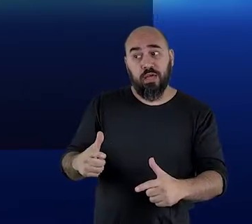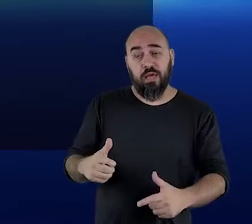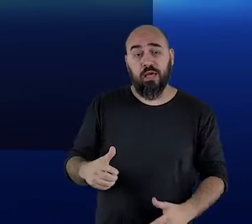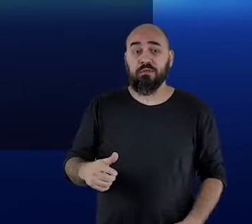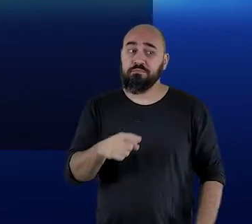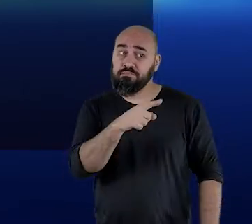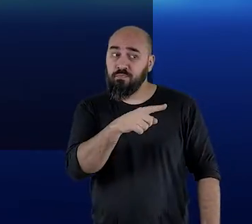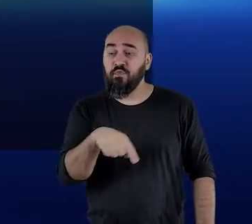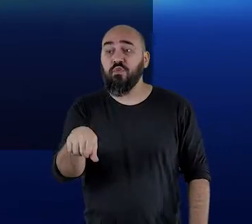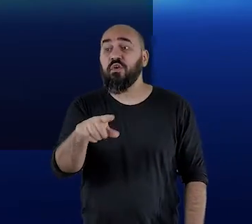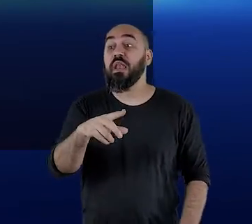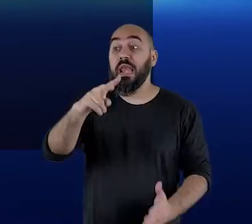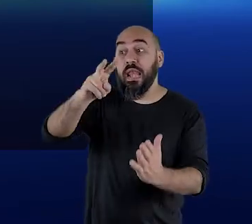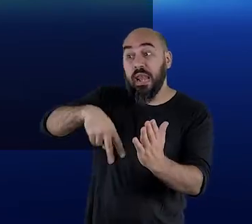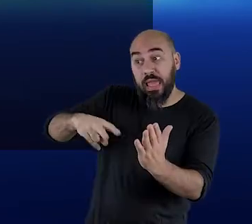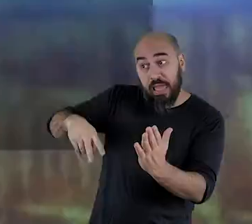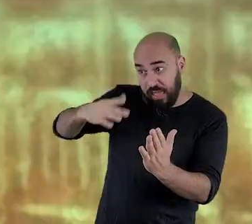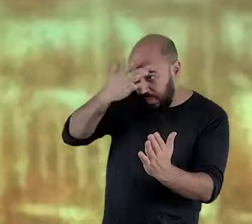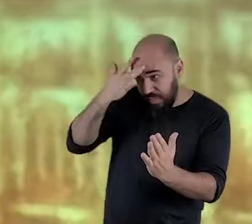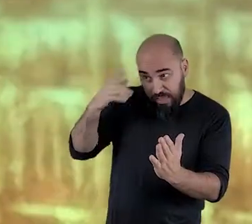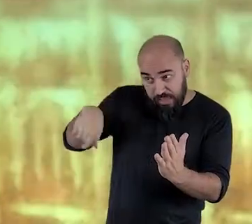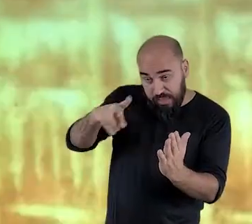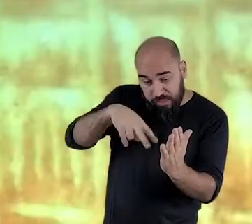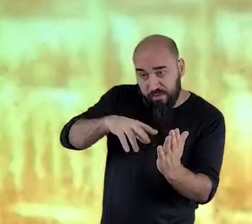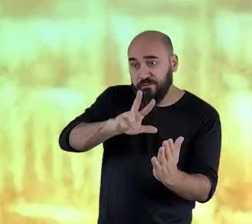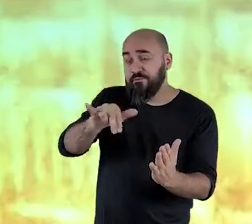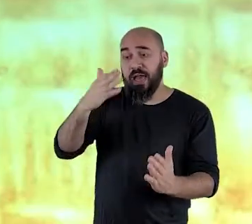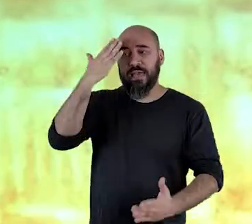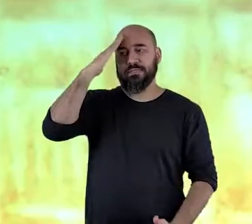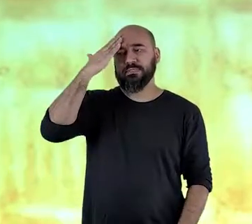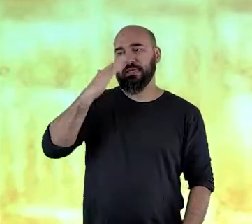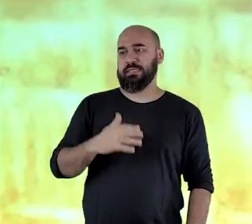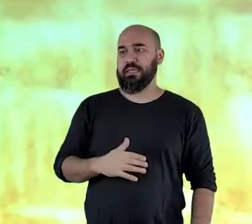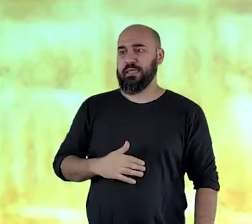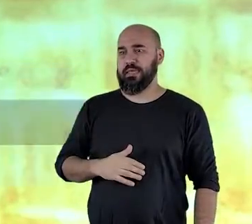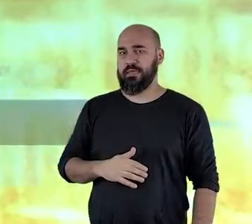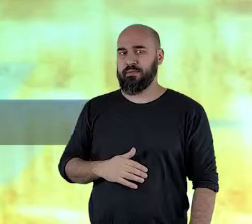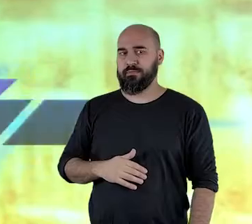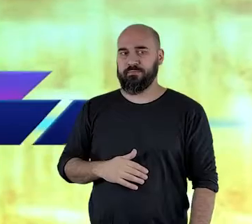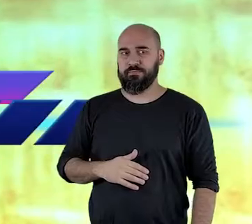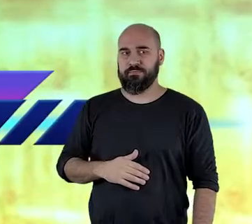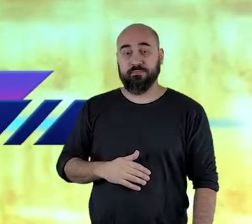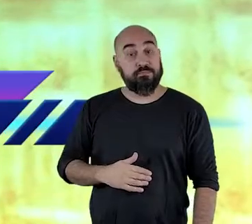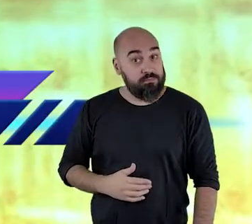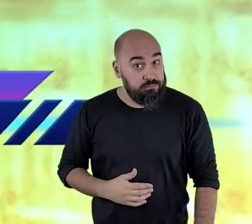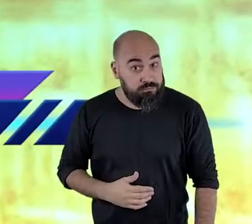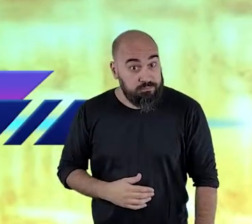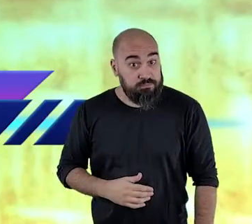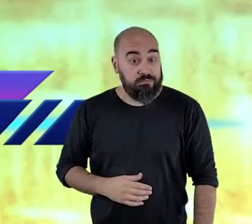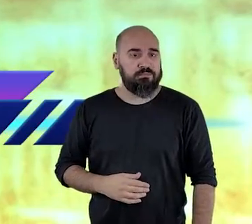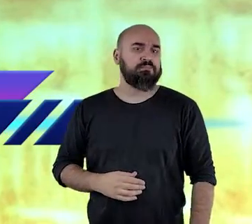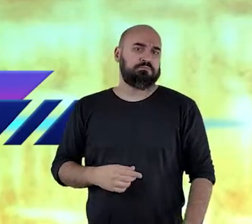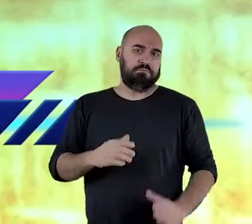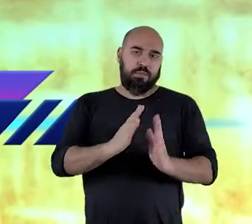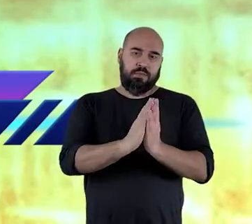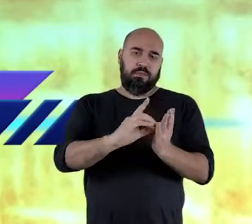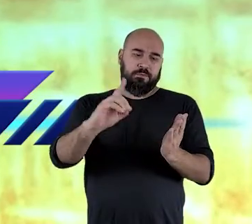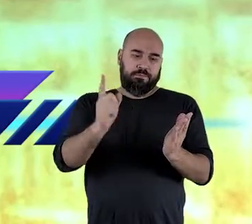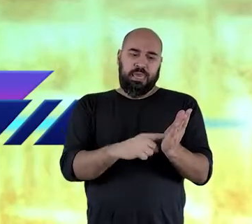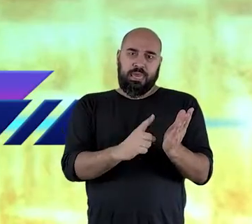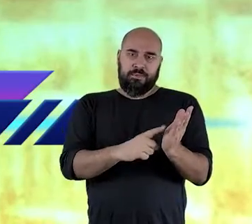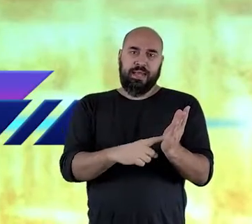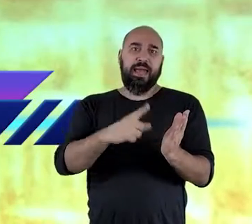lê, entenda. A Bíblia é um livro inspirado por Deus. E não é